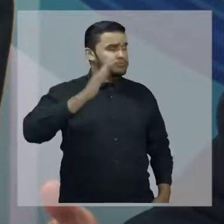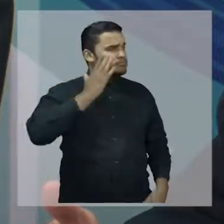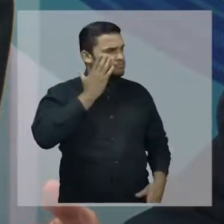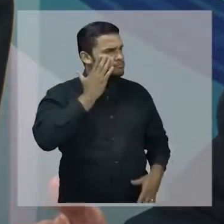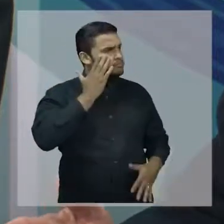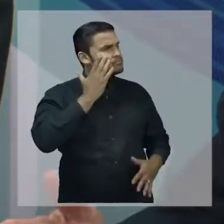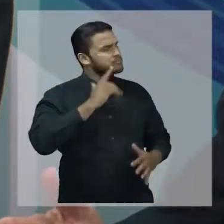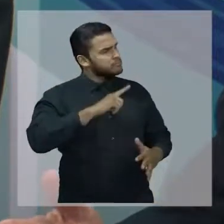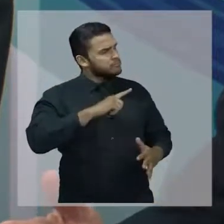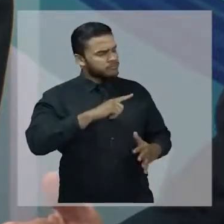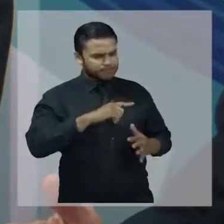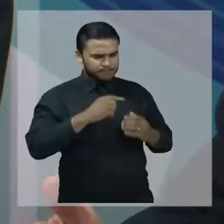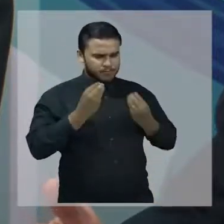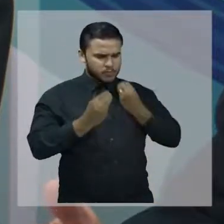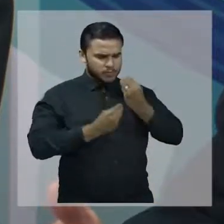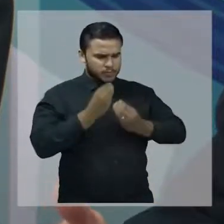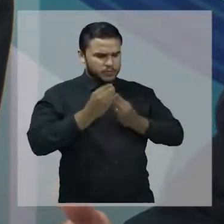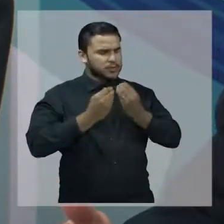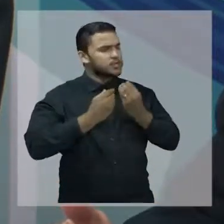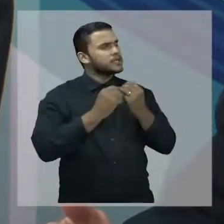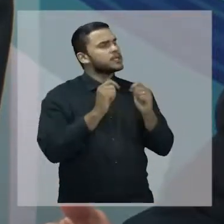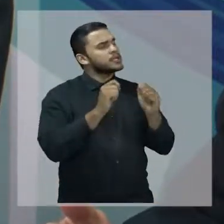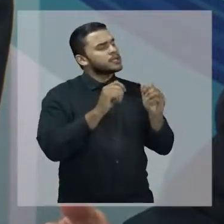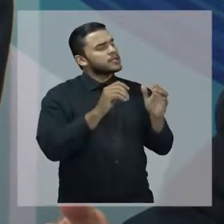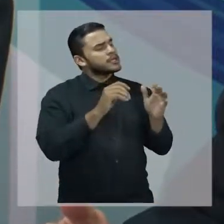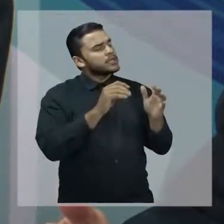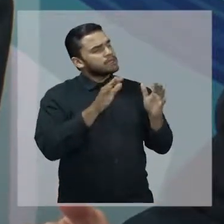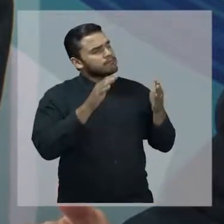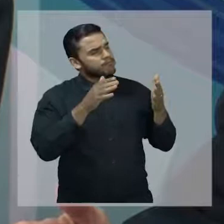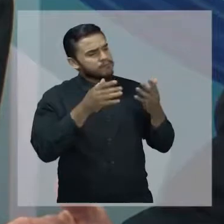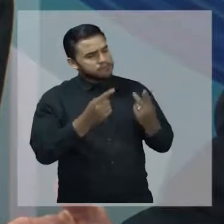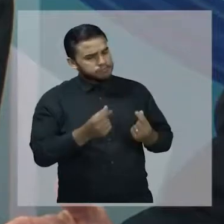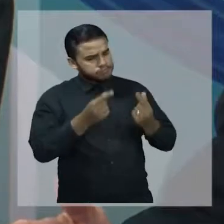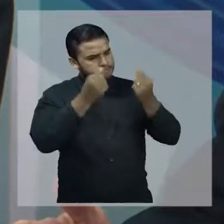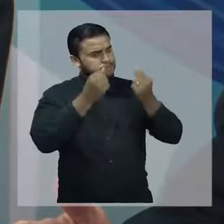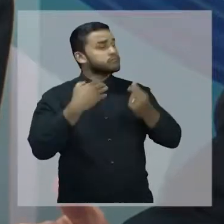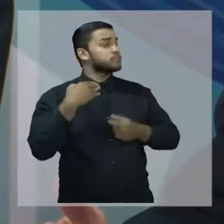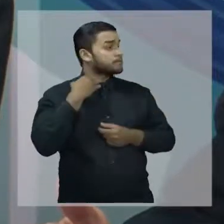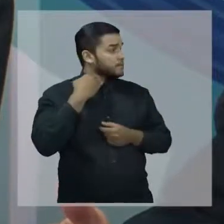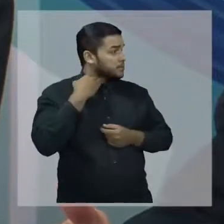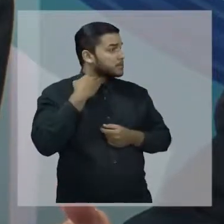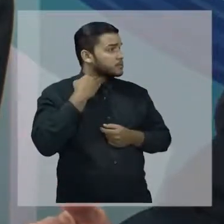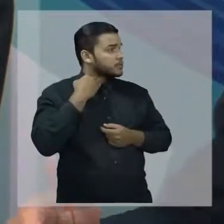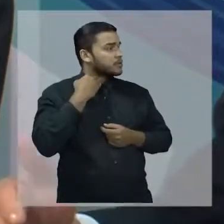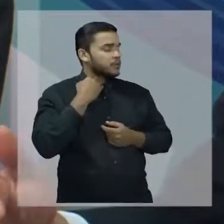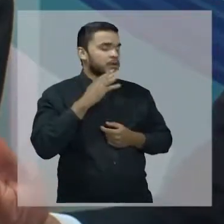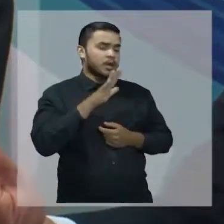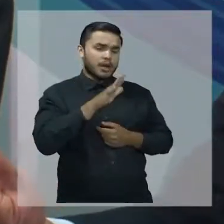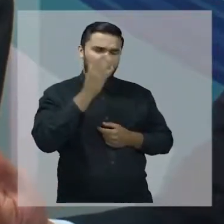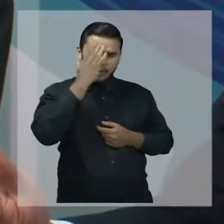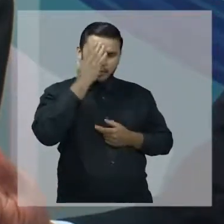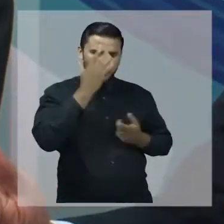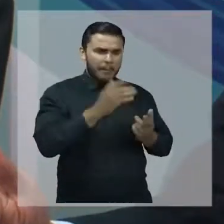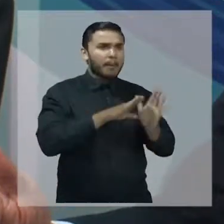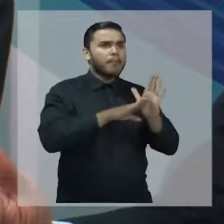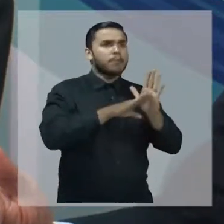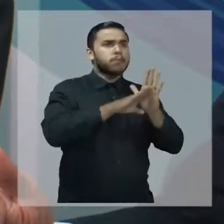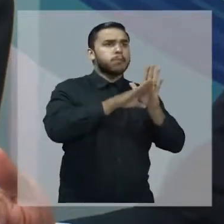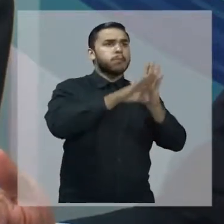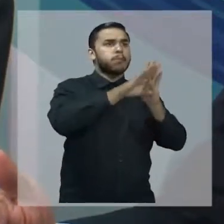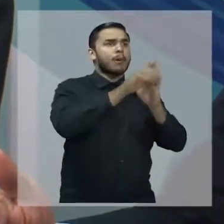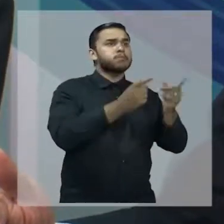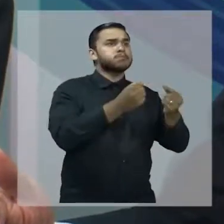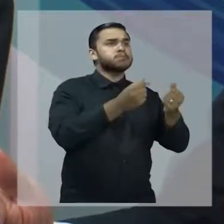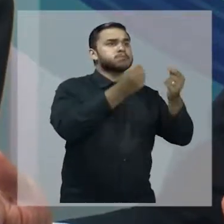voltado fortemente para aspectos financeiros sobre os aspectos